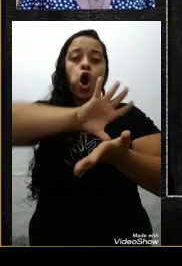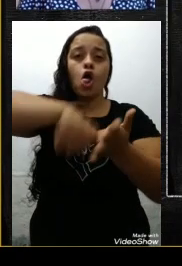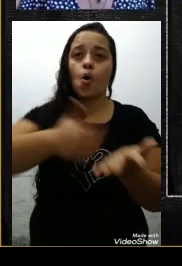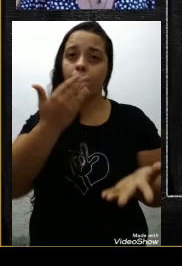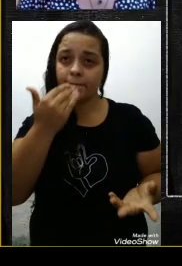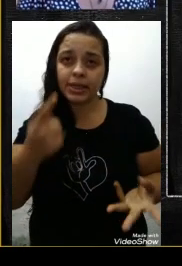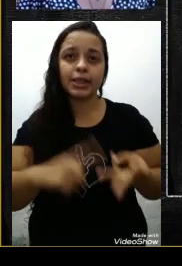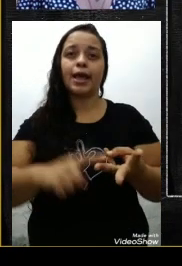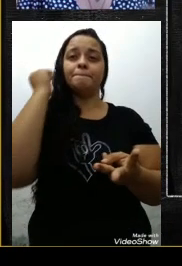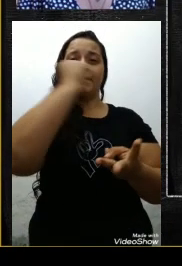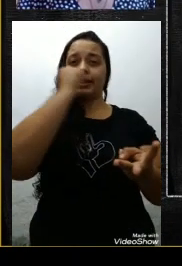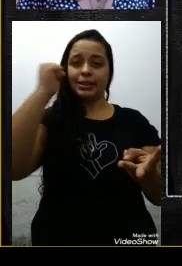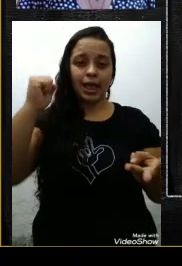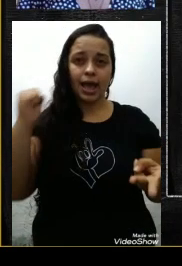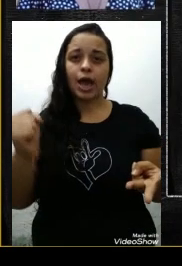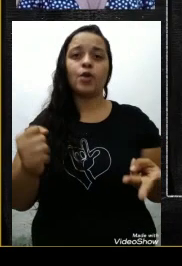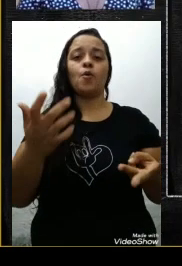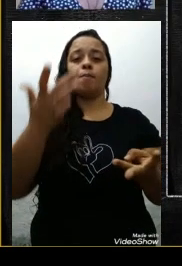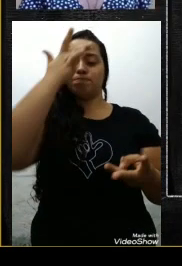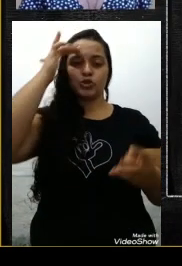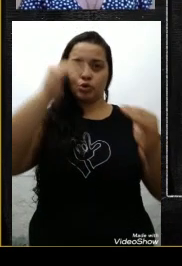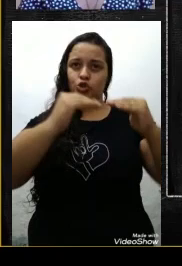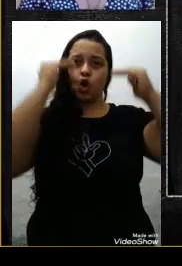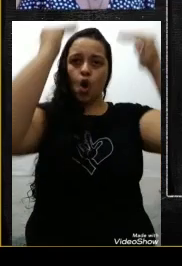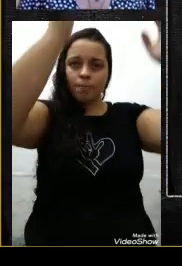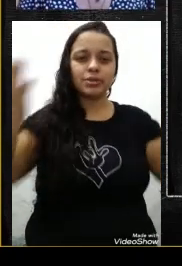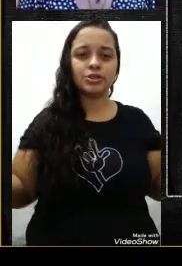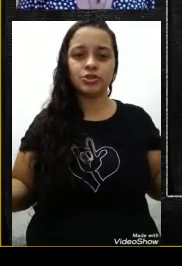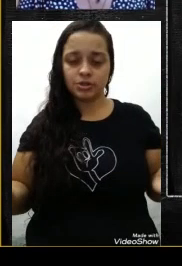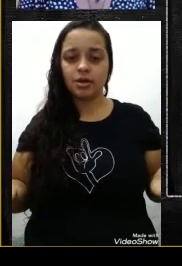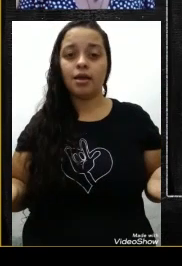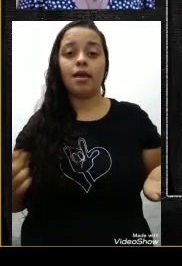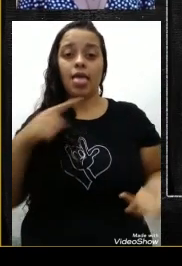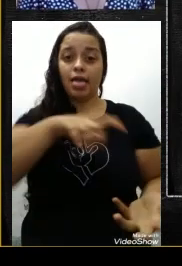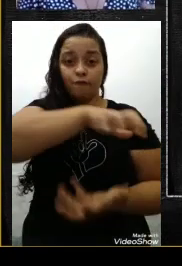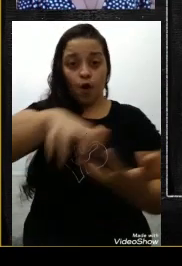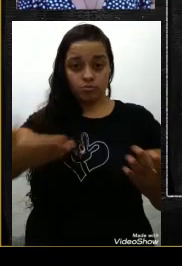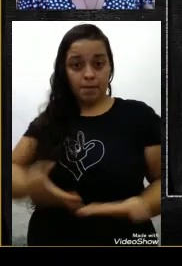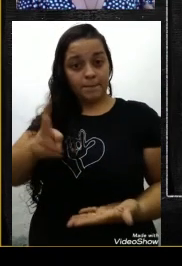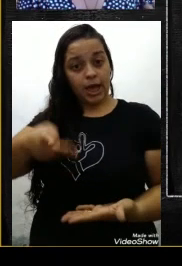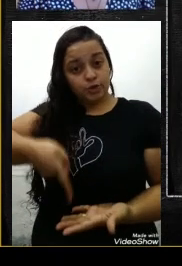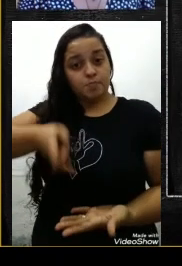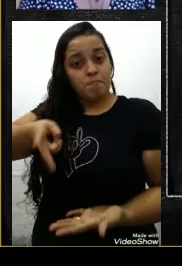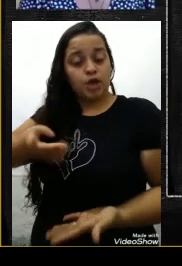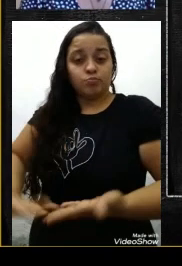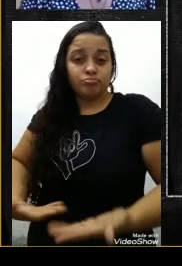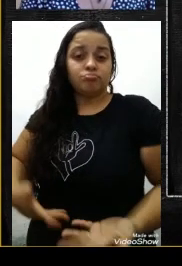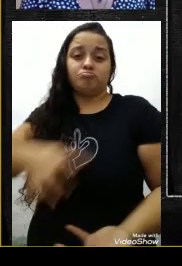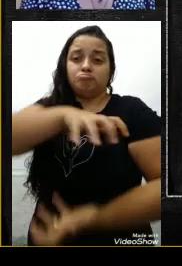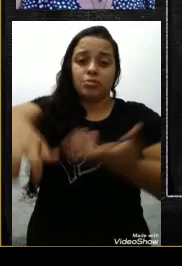por dívidas, mataram senhores feudais, mataram nobres e suas famílias. E eles